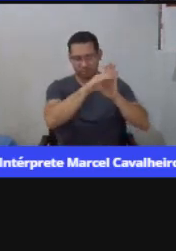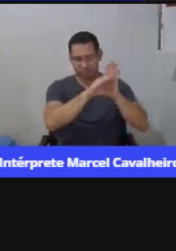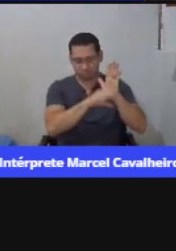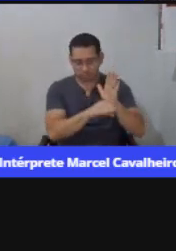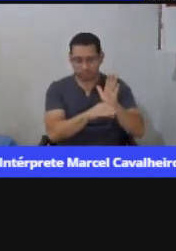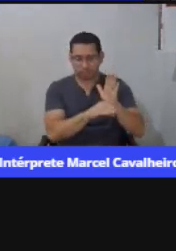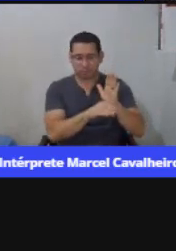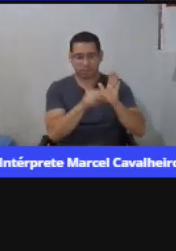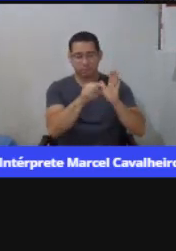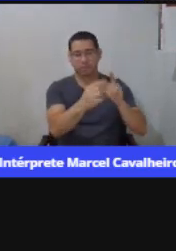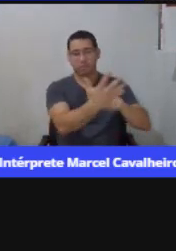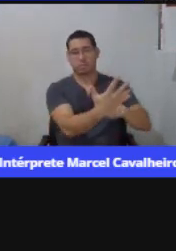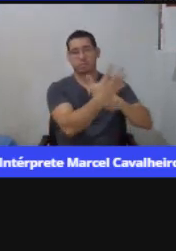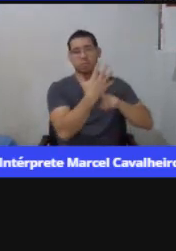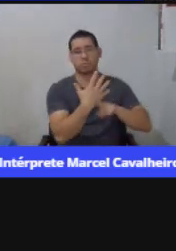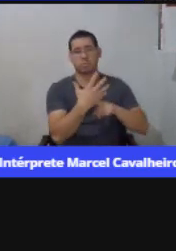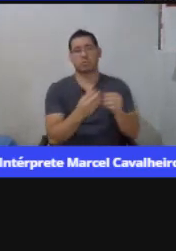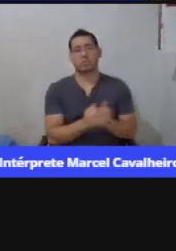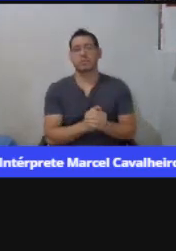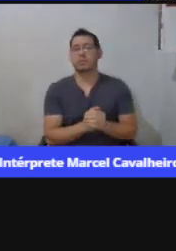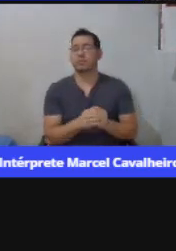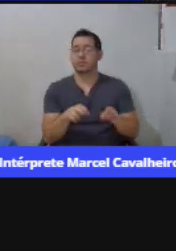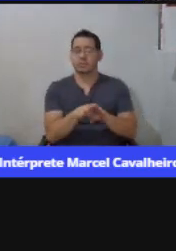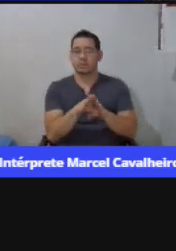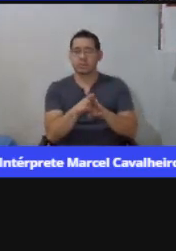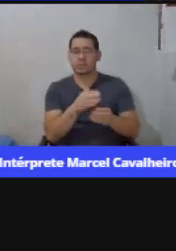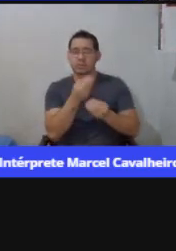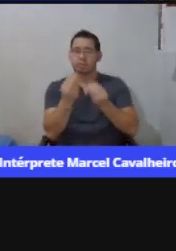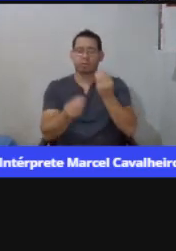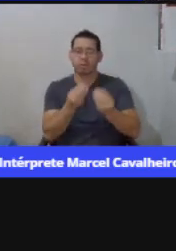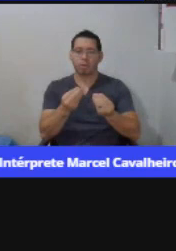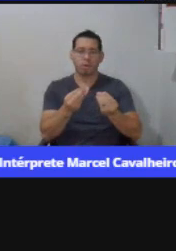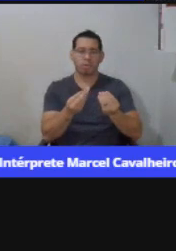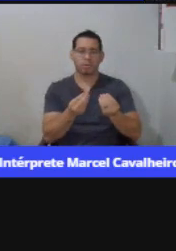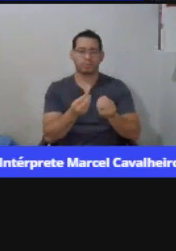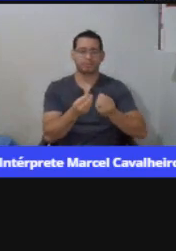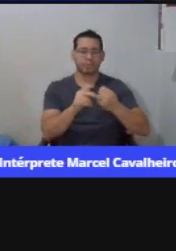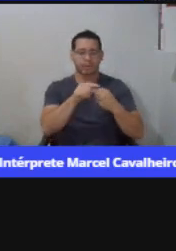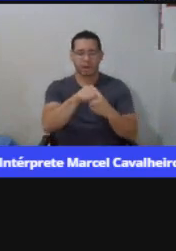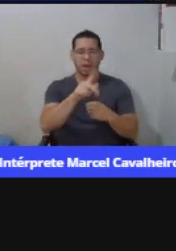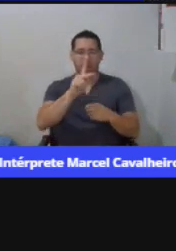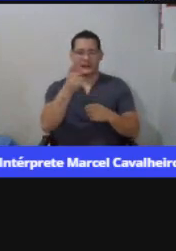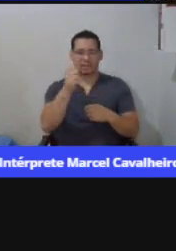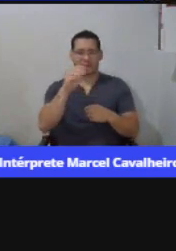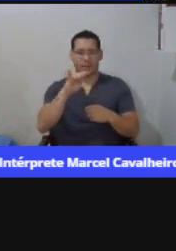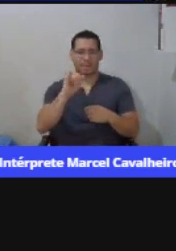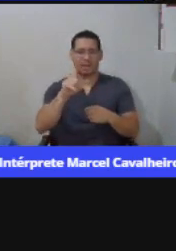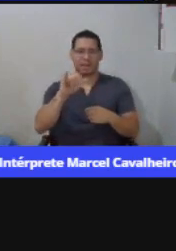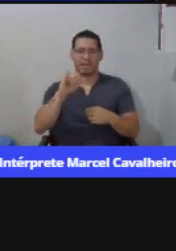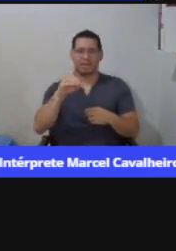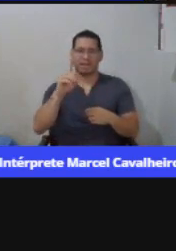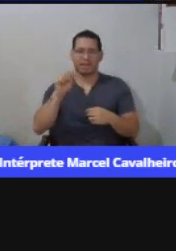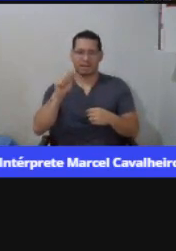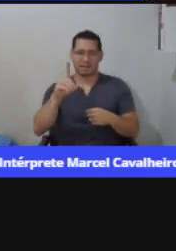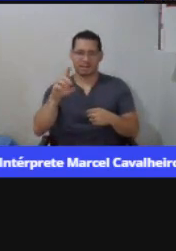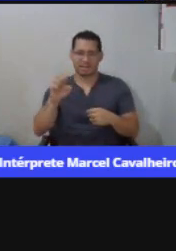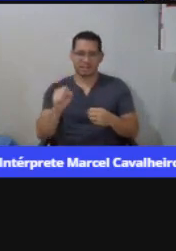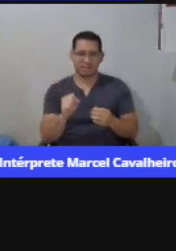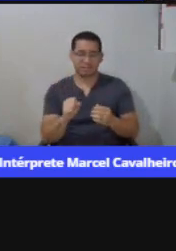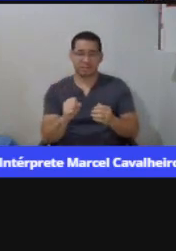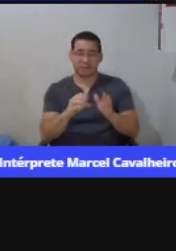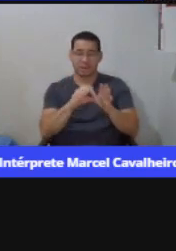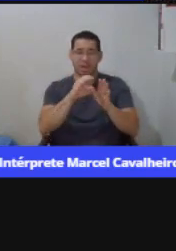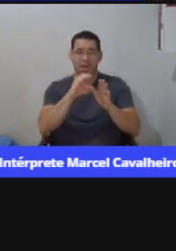falamos também a respeito de como que estão postas essas habilidades. A gente sabe que as ciências traz, primeiro aninho, são somente